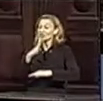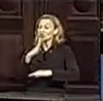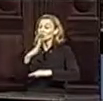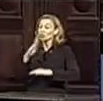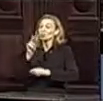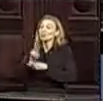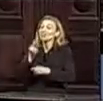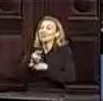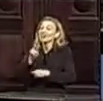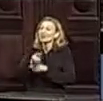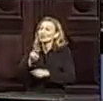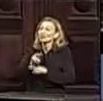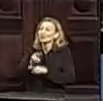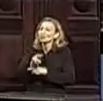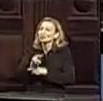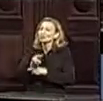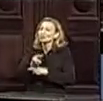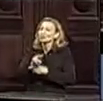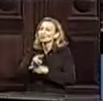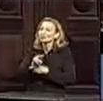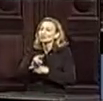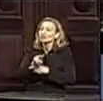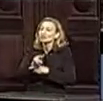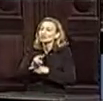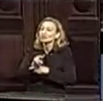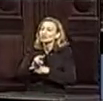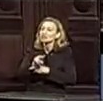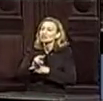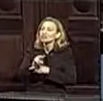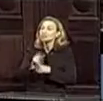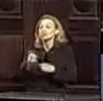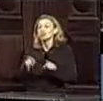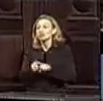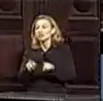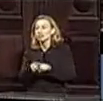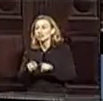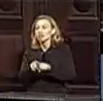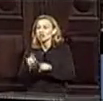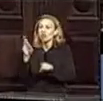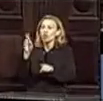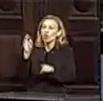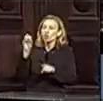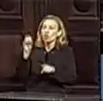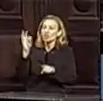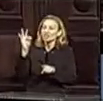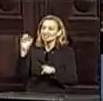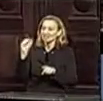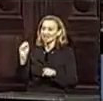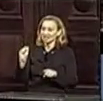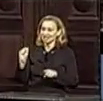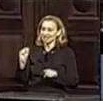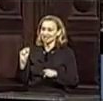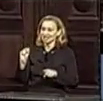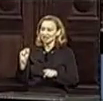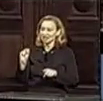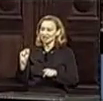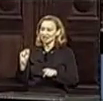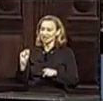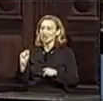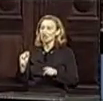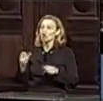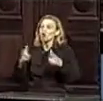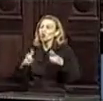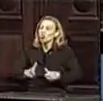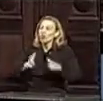fronteiras e nas chamadas rotas mais conhecidas, as rotas terrestres. E aí,